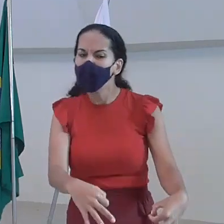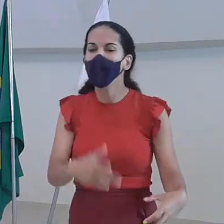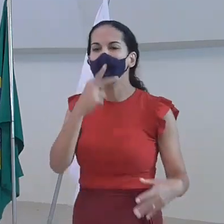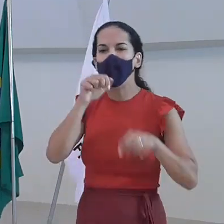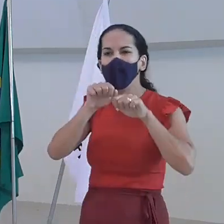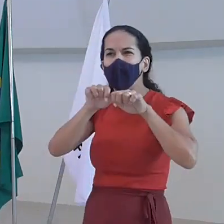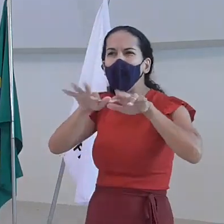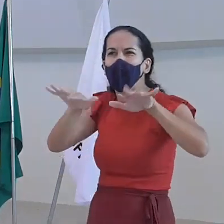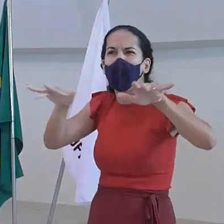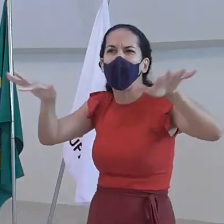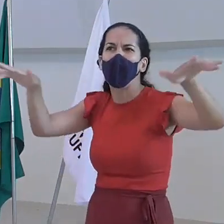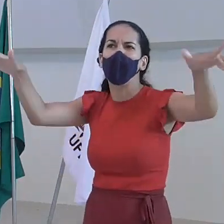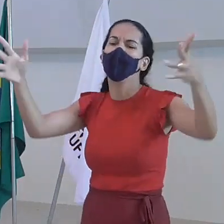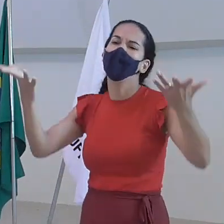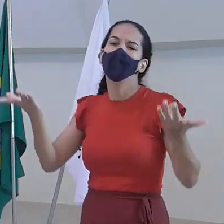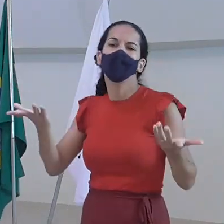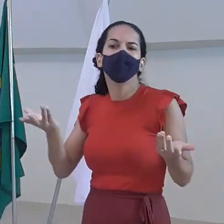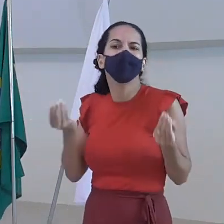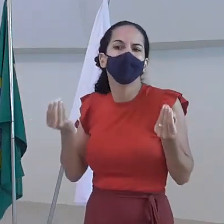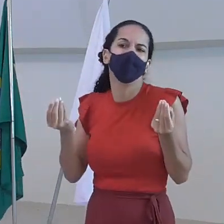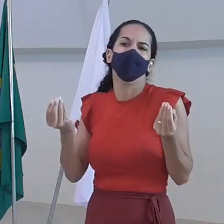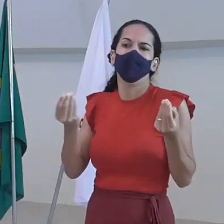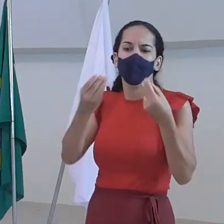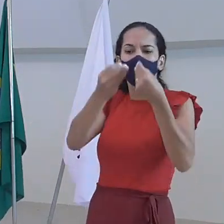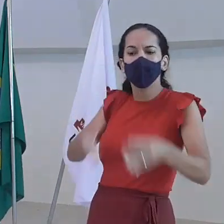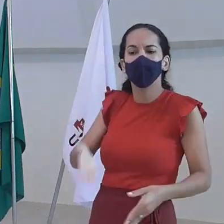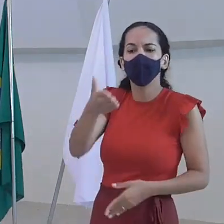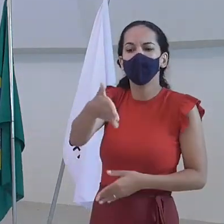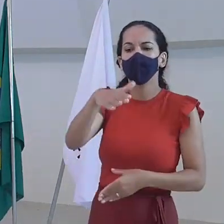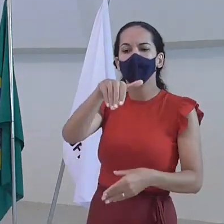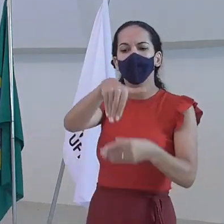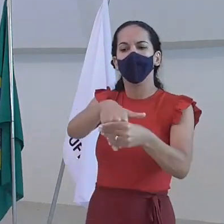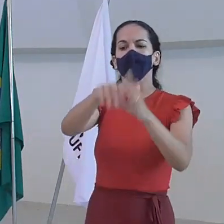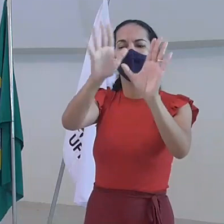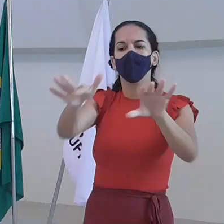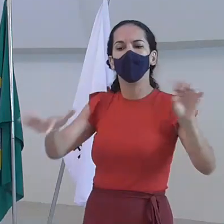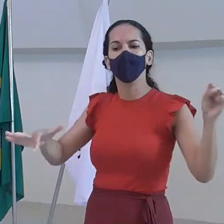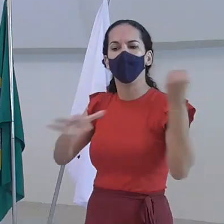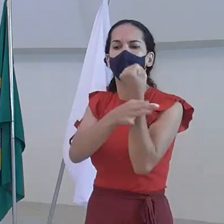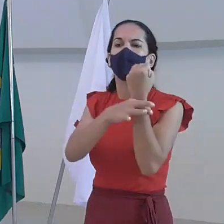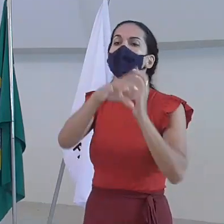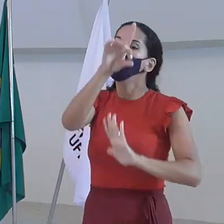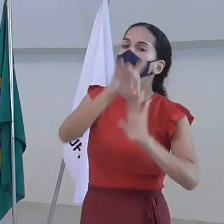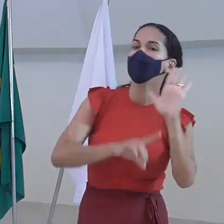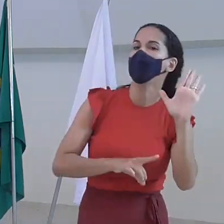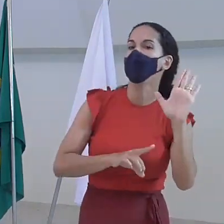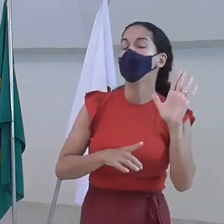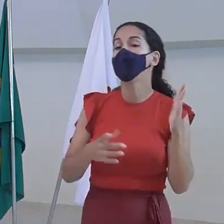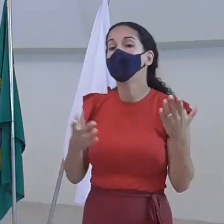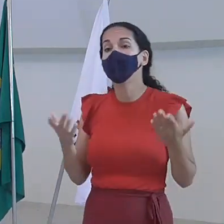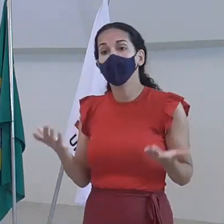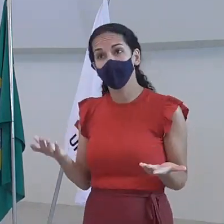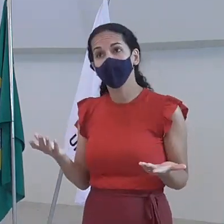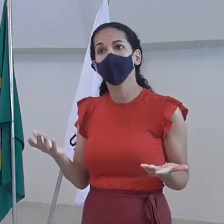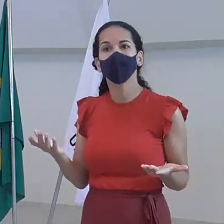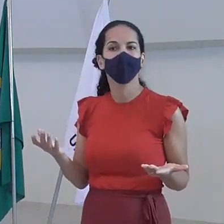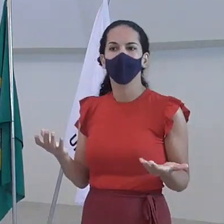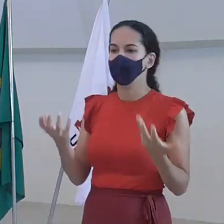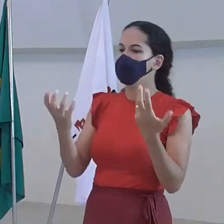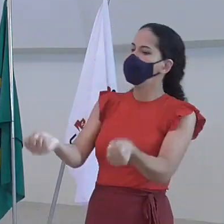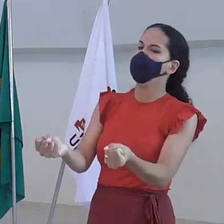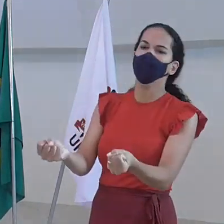Estado democrático de direito tão duramente conquistado pela sociedade brasileira. São intoleráveis